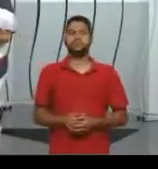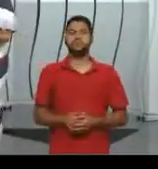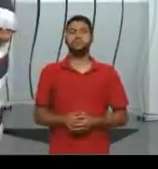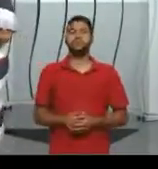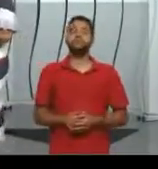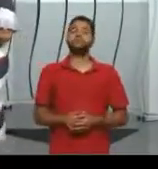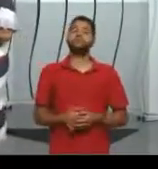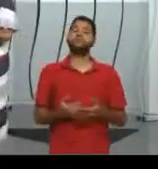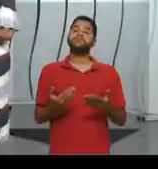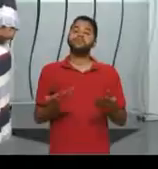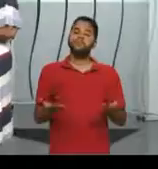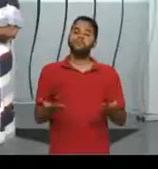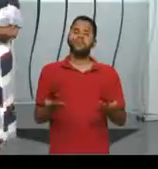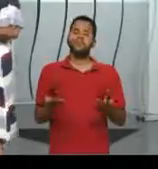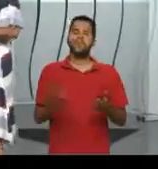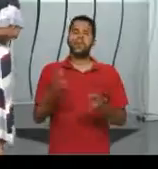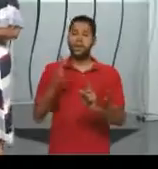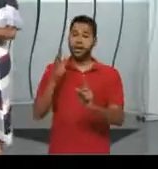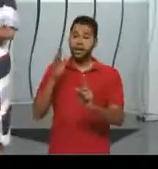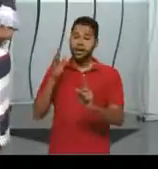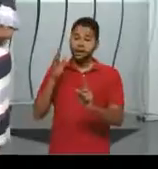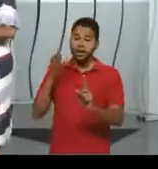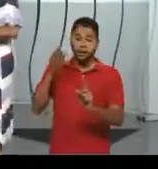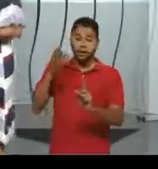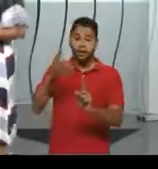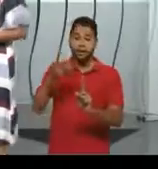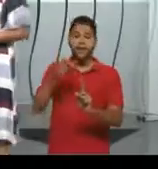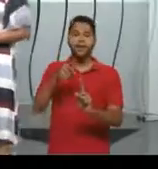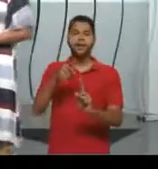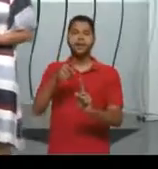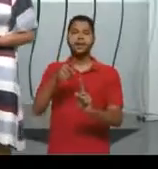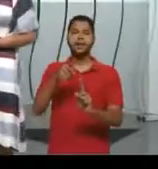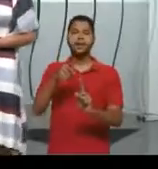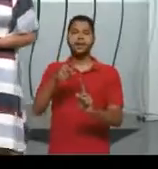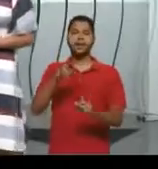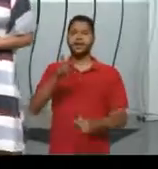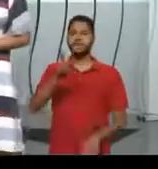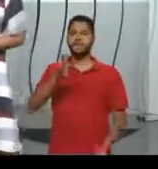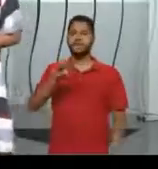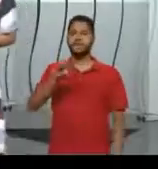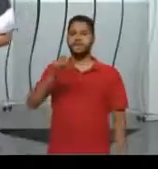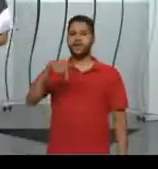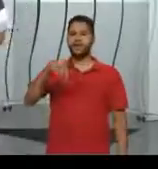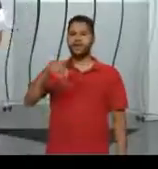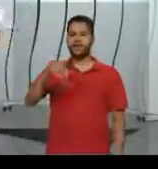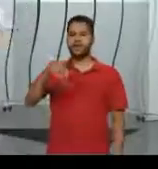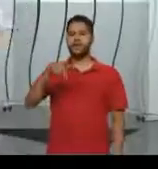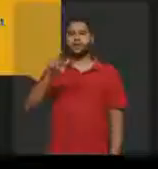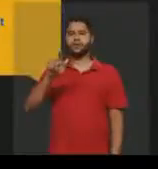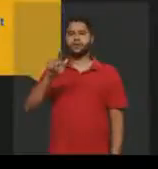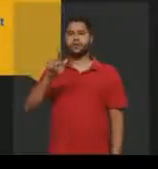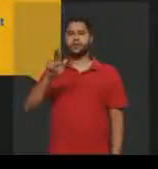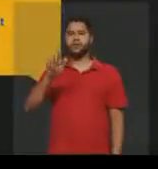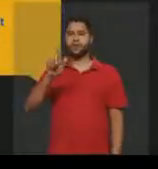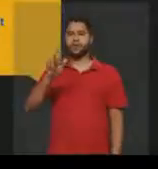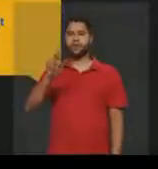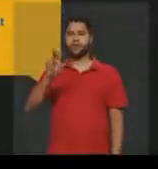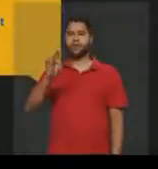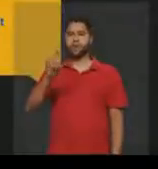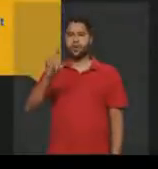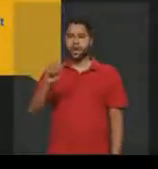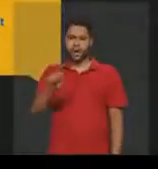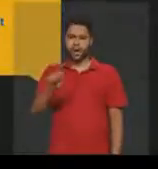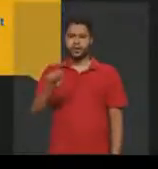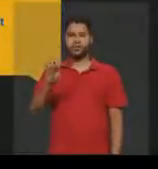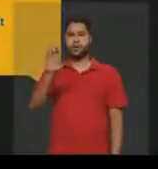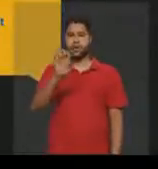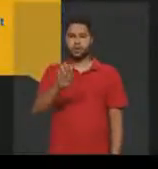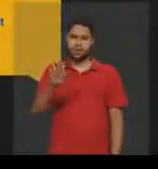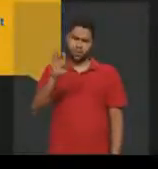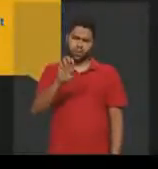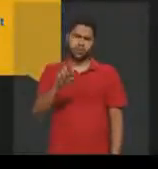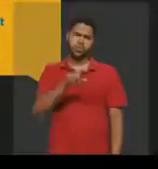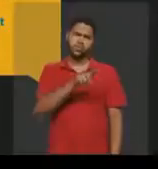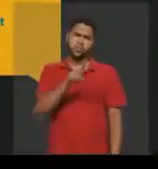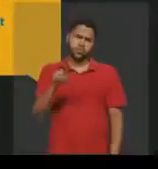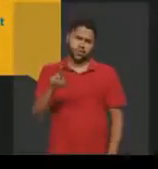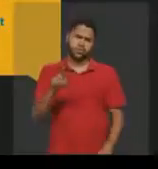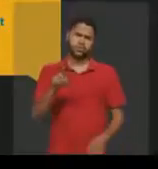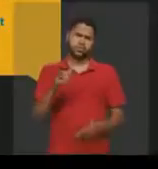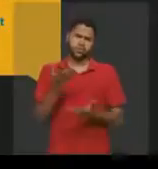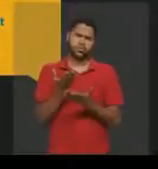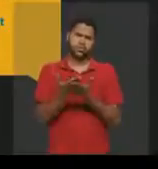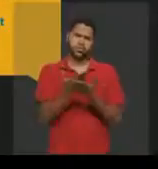Até então, as referências eram as vanguardas europeias. Vocês provavelmente estudaram vanguardas